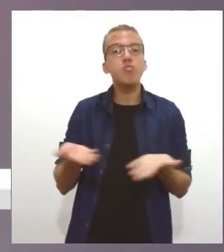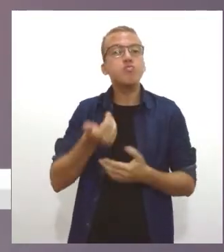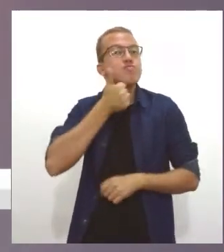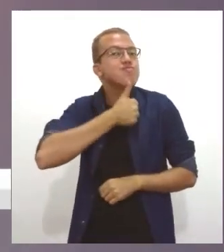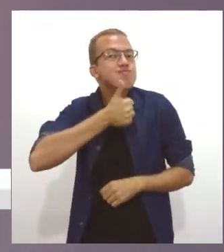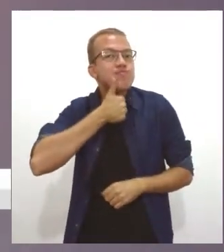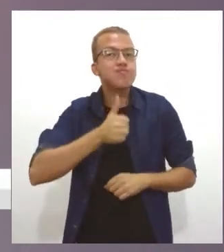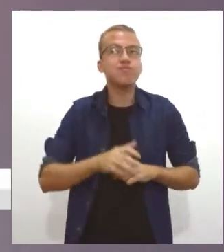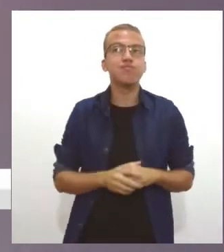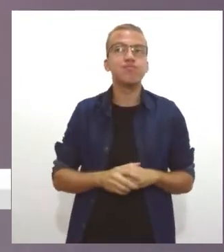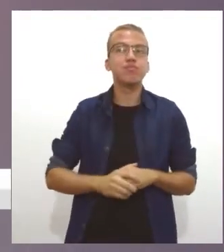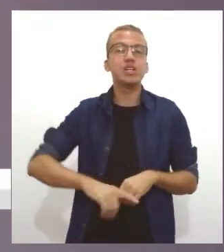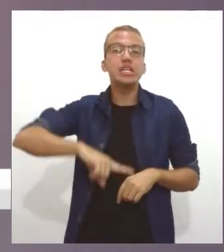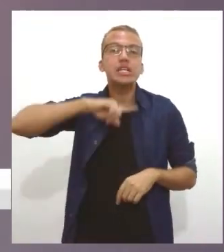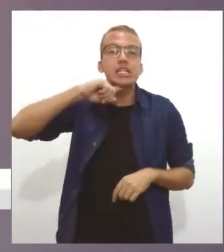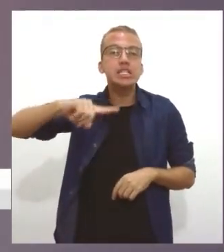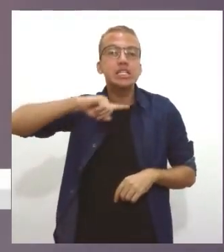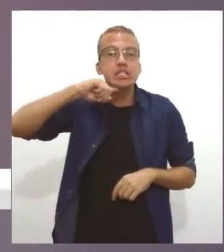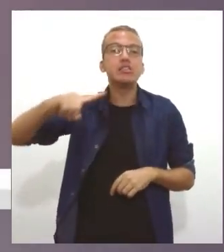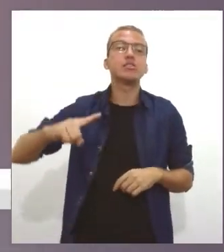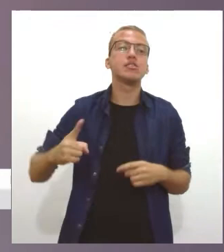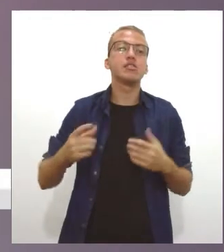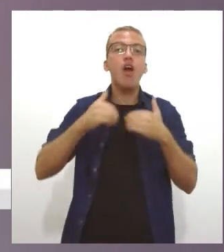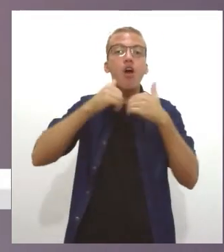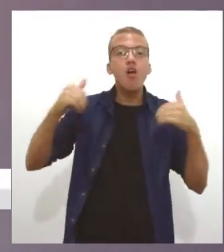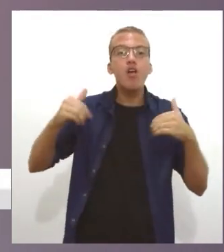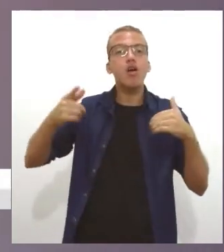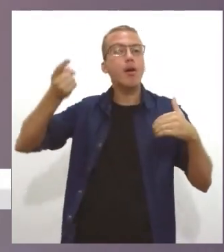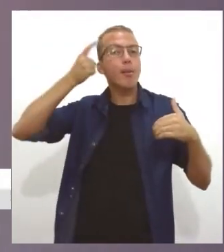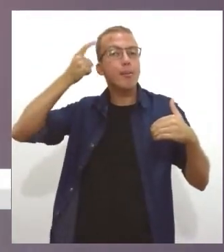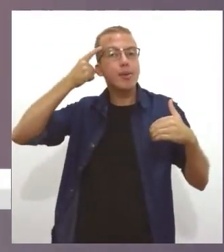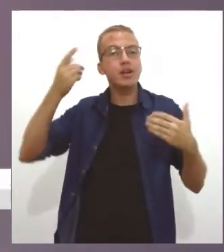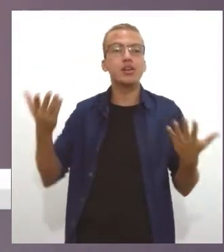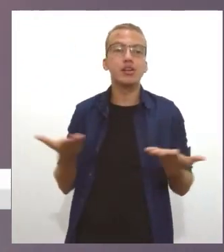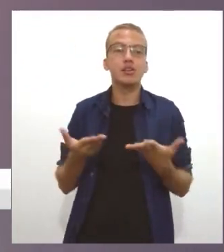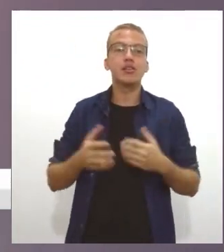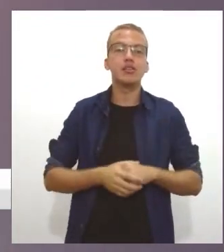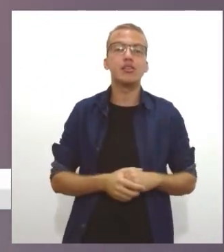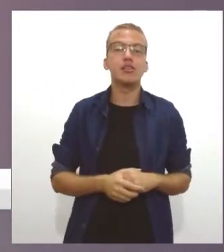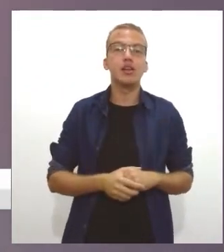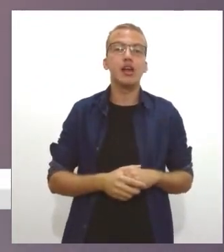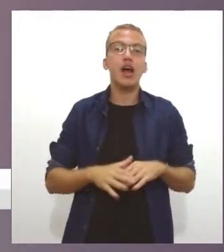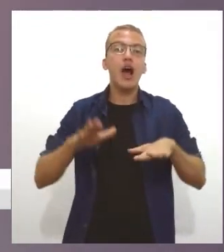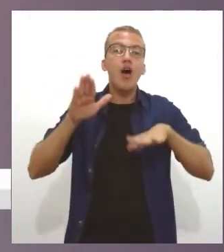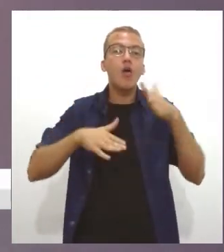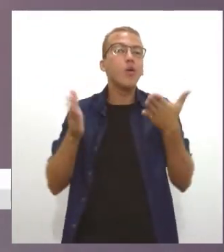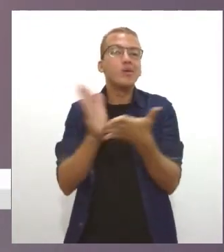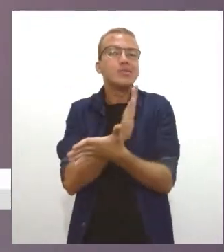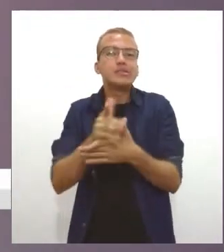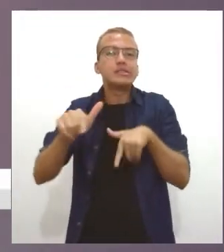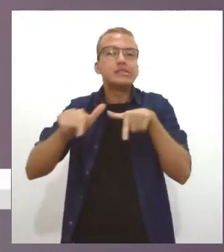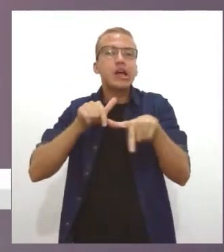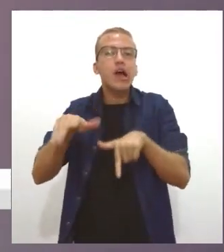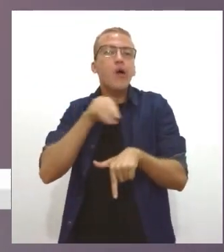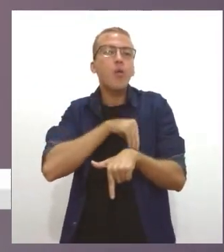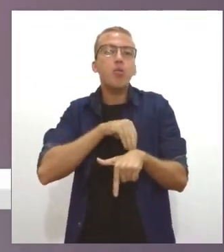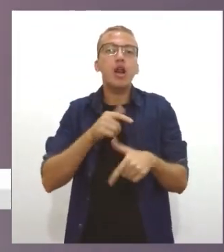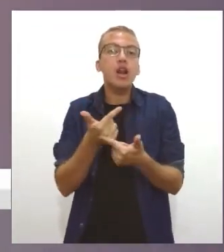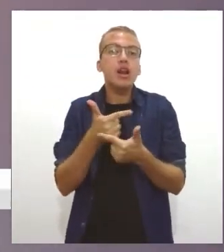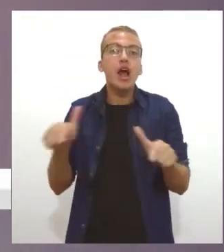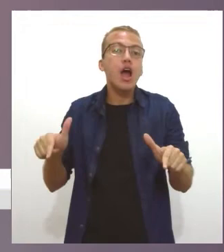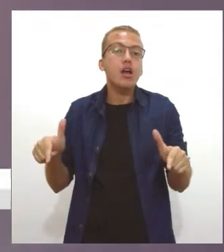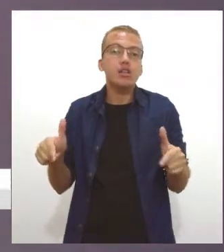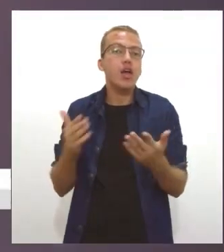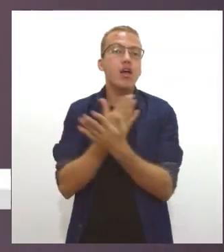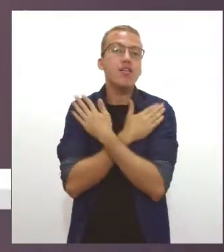não conseguem se desvencilhar de relações agressivas, abusivas, por não estarem inseridas no mercado de trabalho. De uma certa forma, havendo, sim,